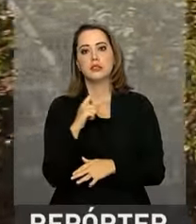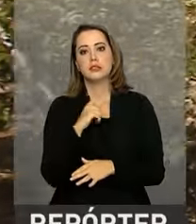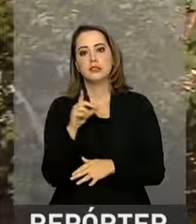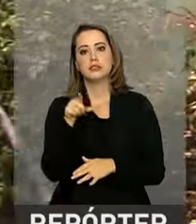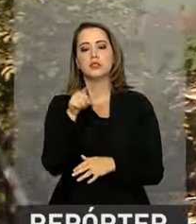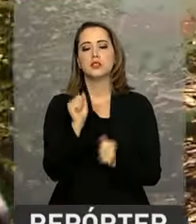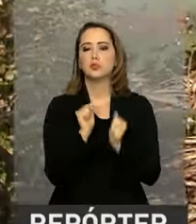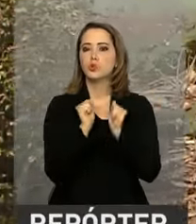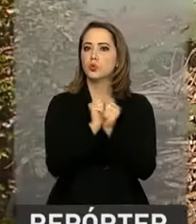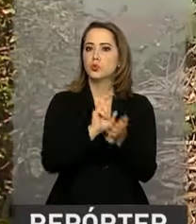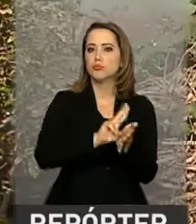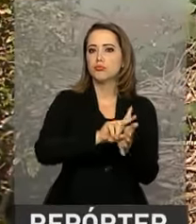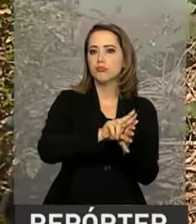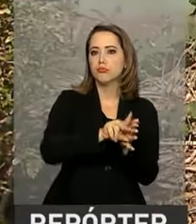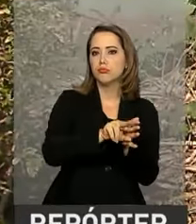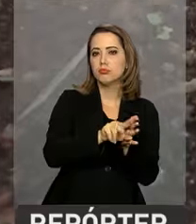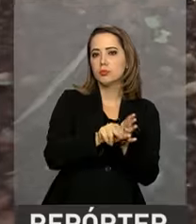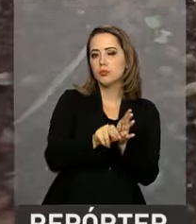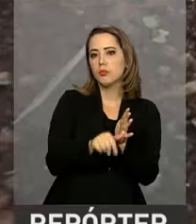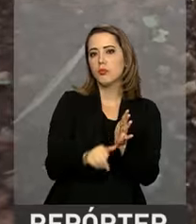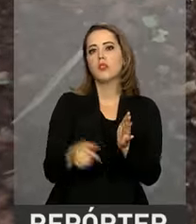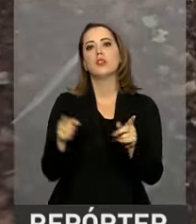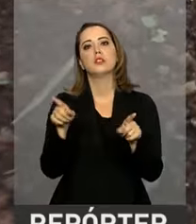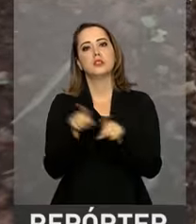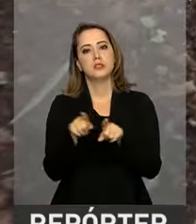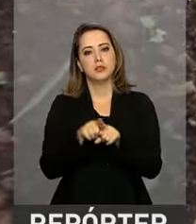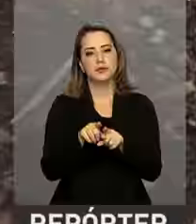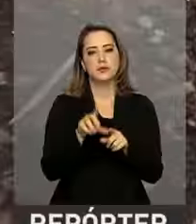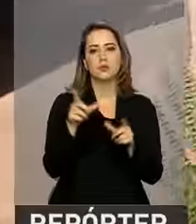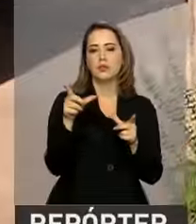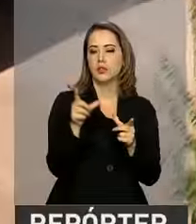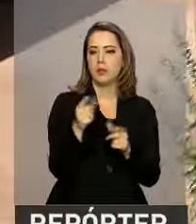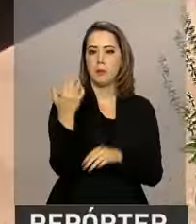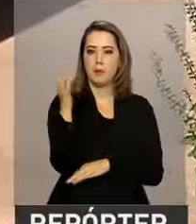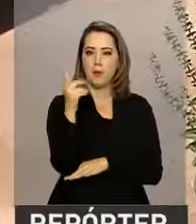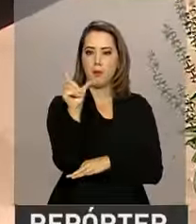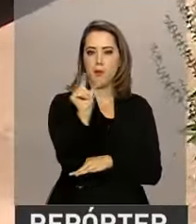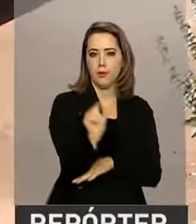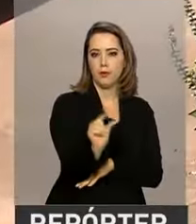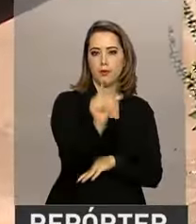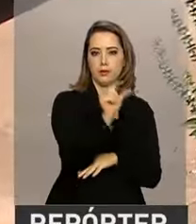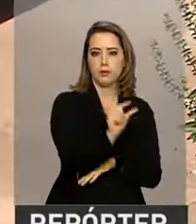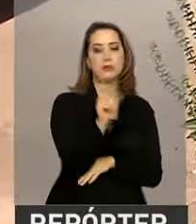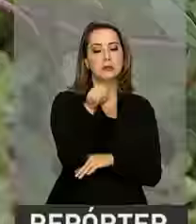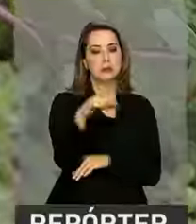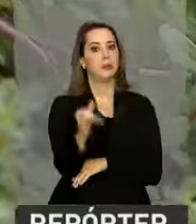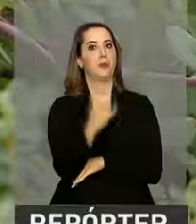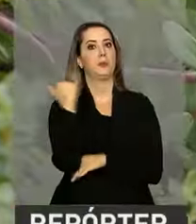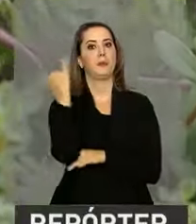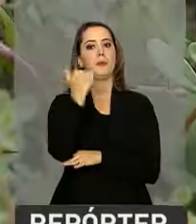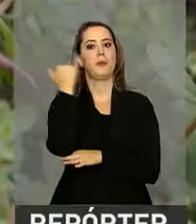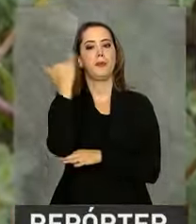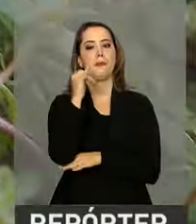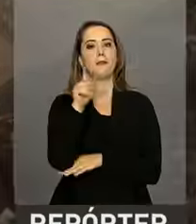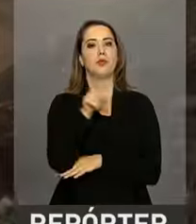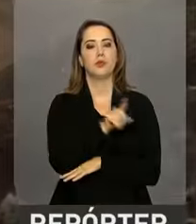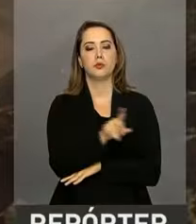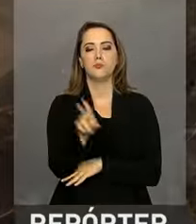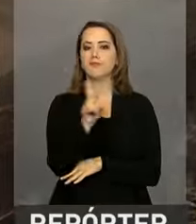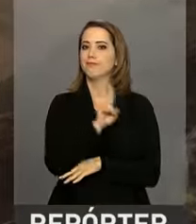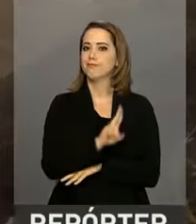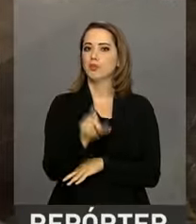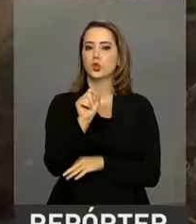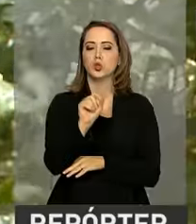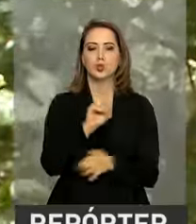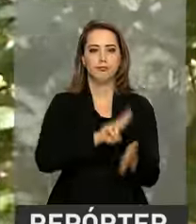divide espaço com a cana de açúcar e também plantas menores que são de grande valor para ela como quebra-pedra e o